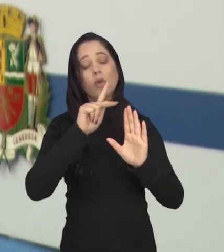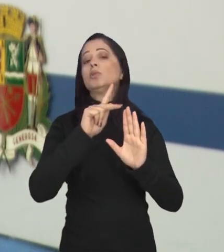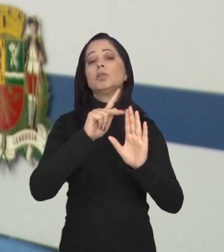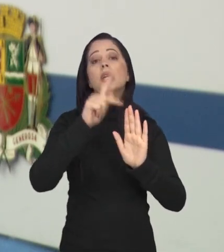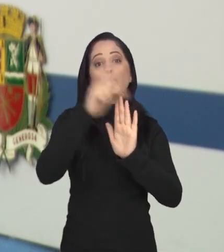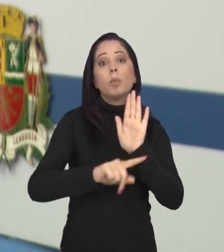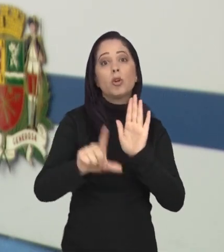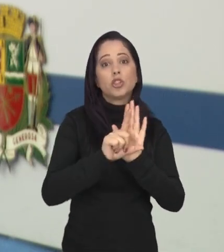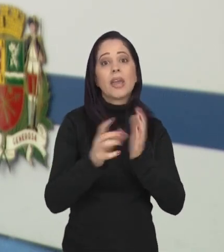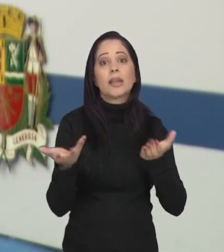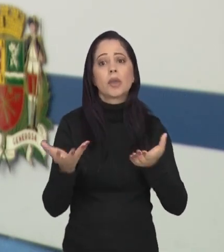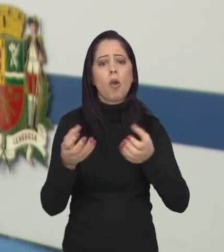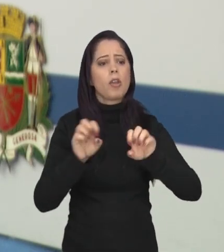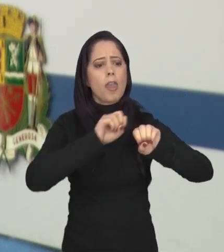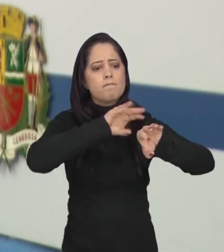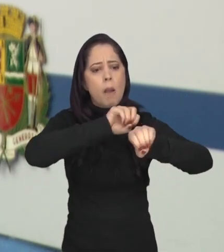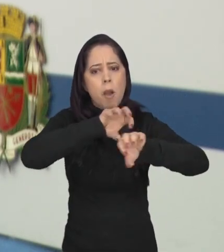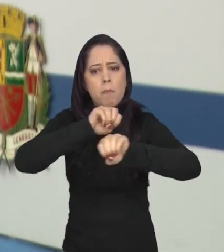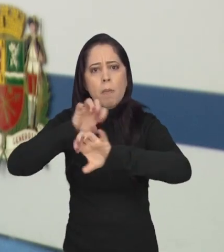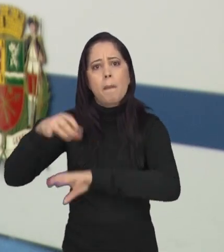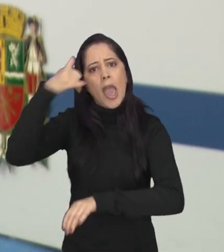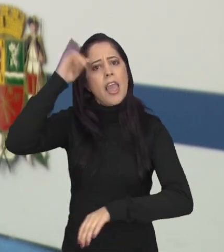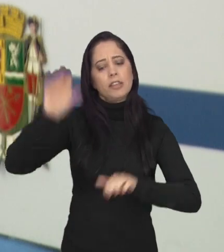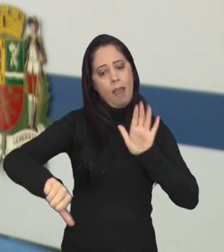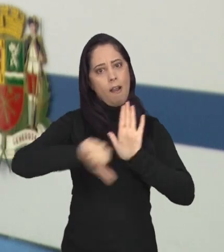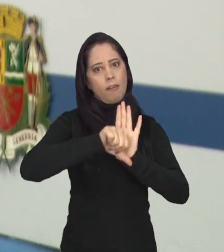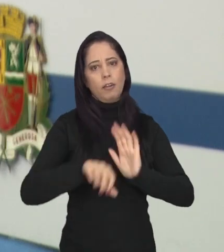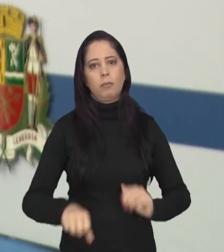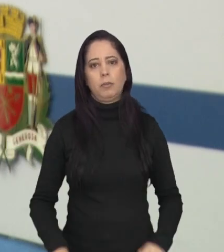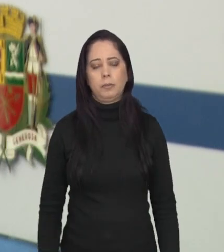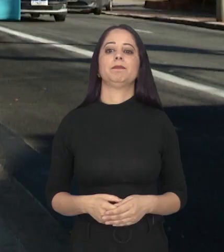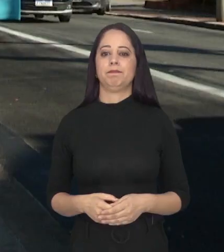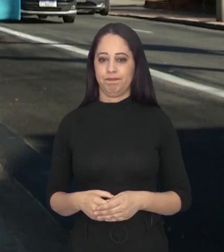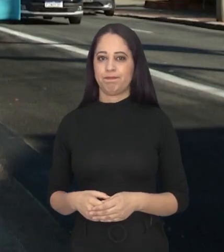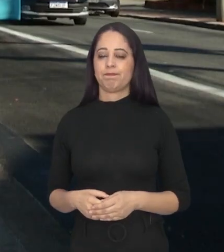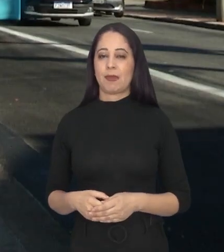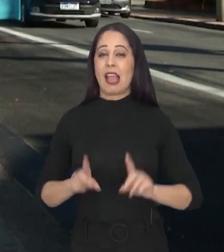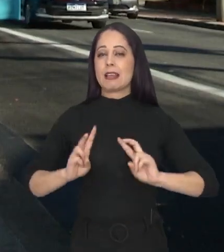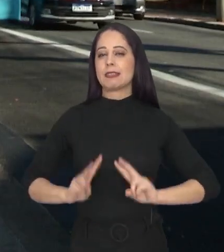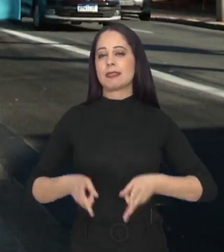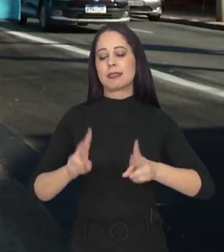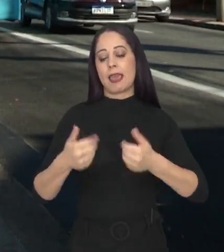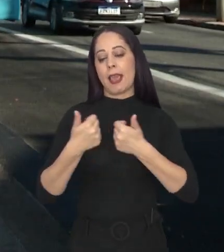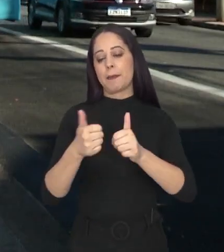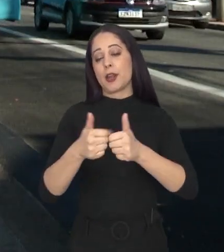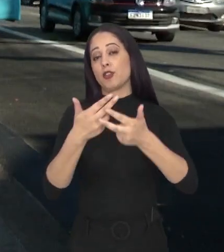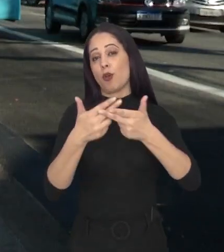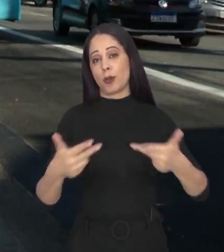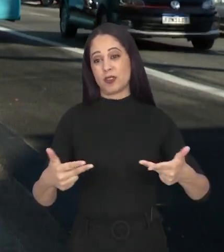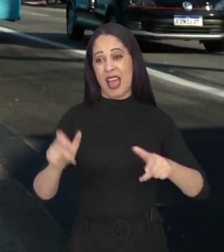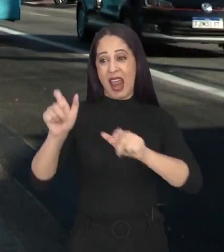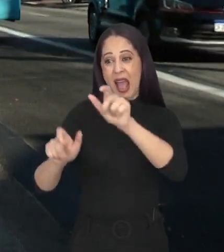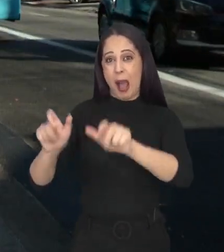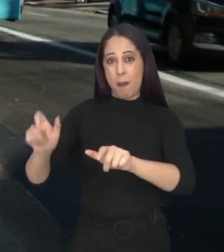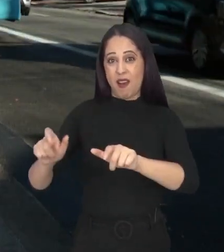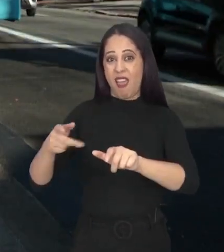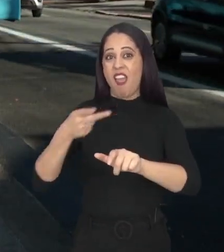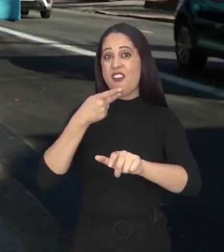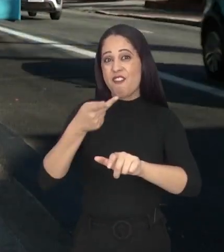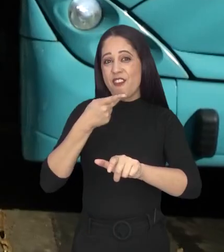do projeto é contribuir com ações para evitar esses tipos de crimes. É aqui no transporte público onde as